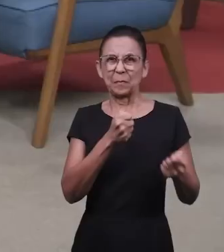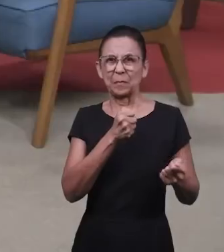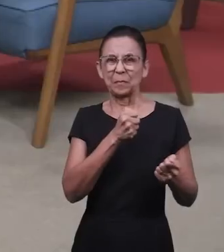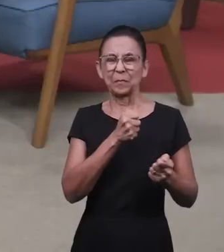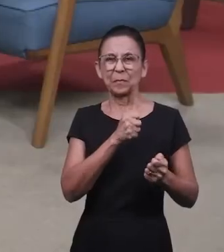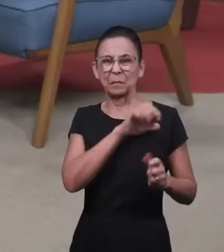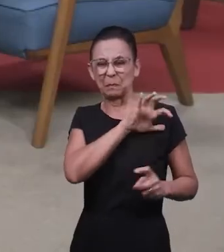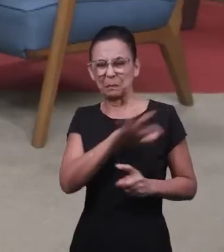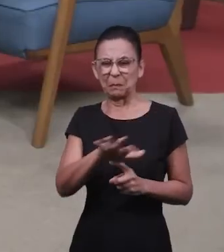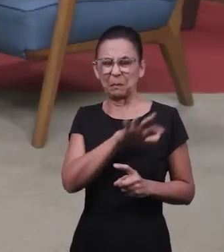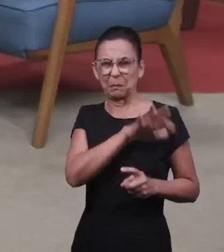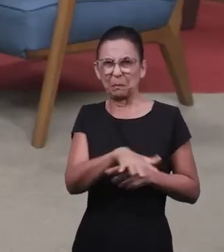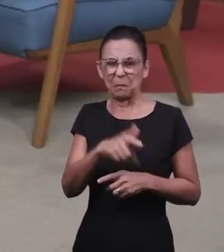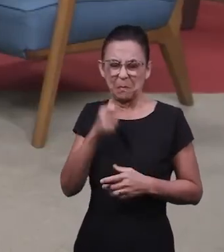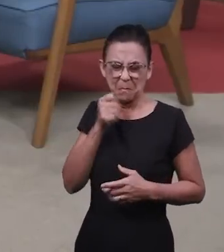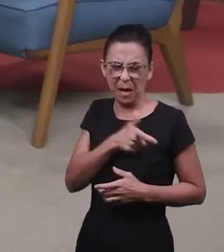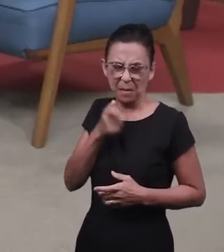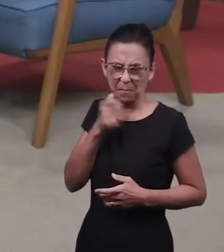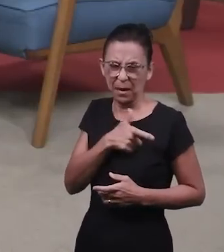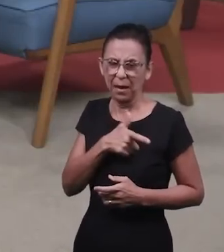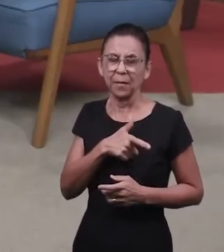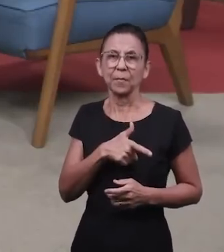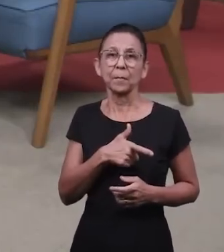na santidade,